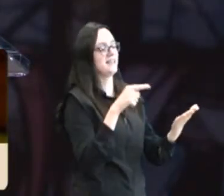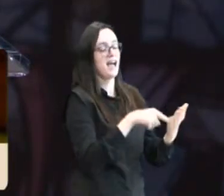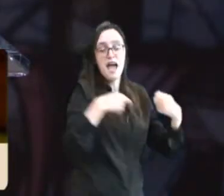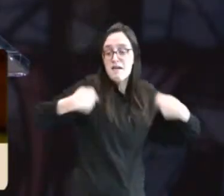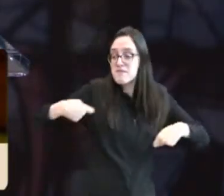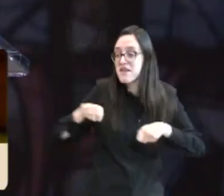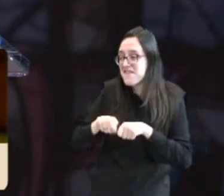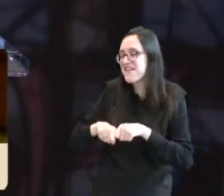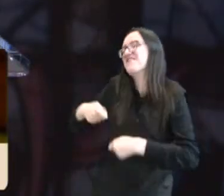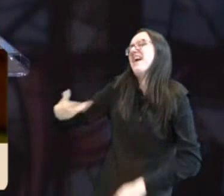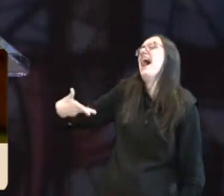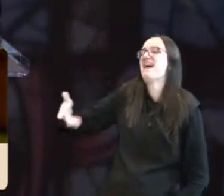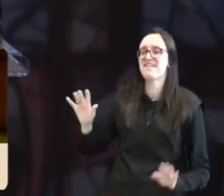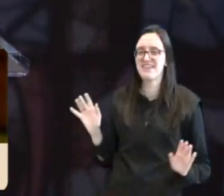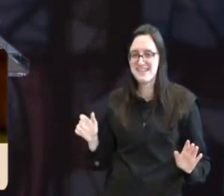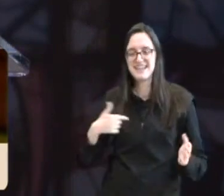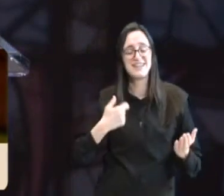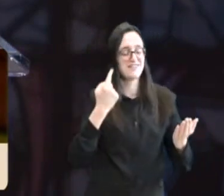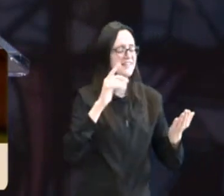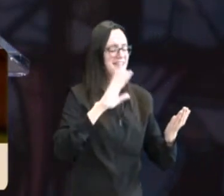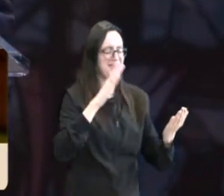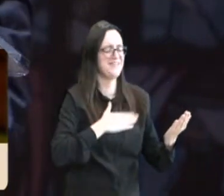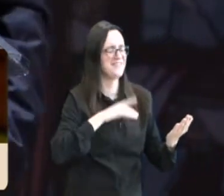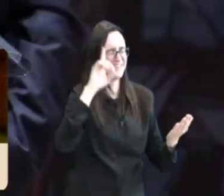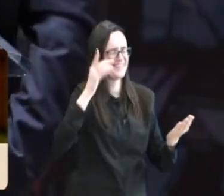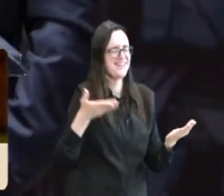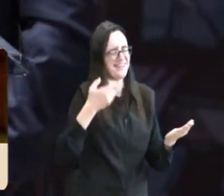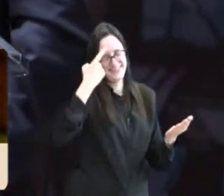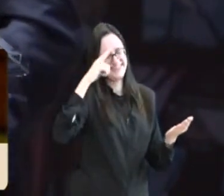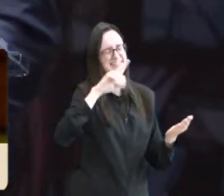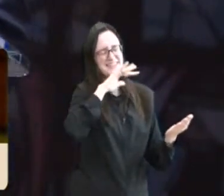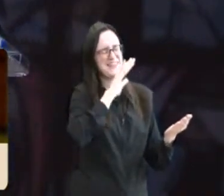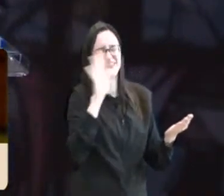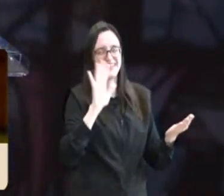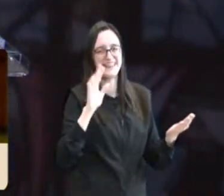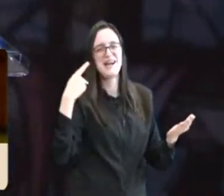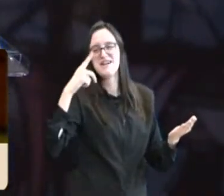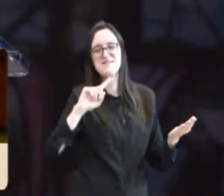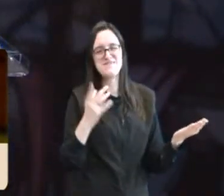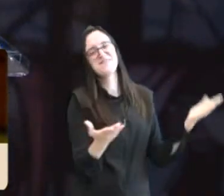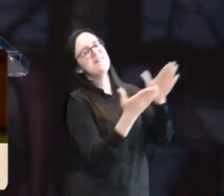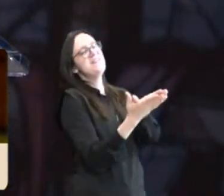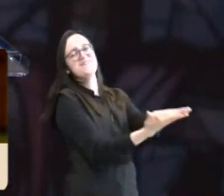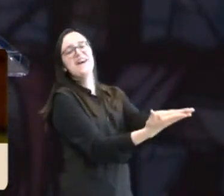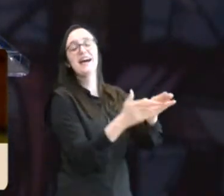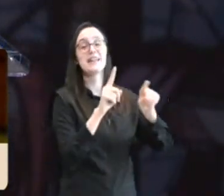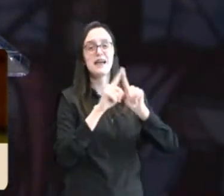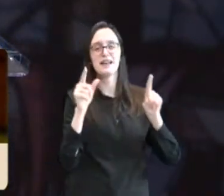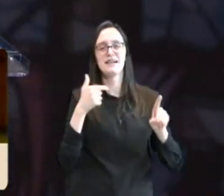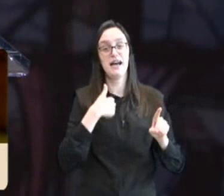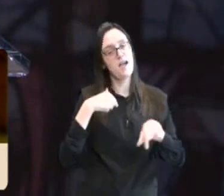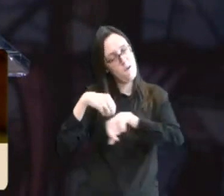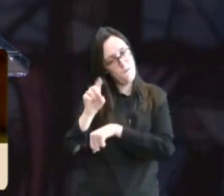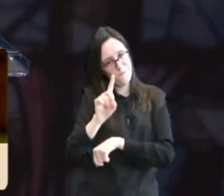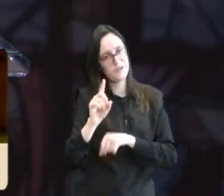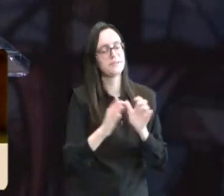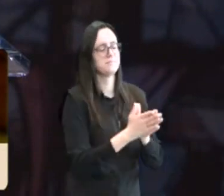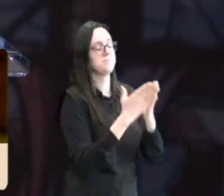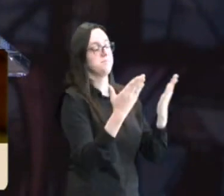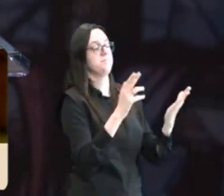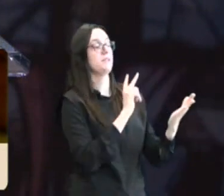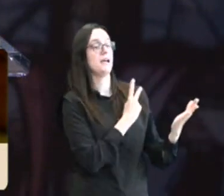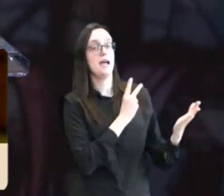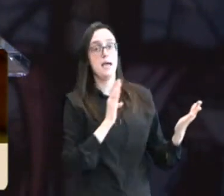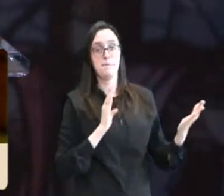faz depressa. Aí ele disse: hoje não é meu dia. E não pregou. Mas eu abri assim a Bíblia, Hebreus